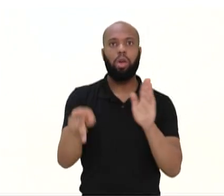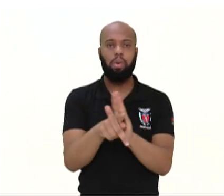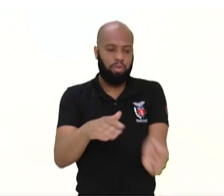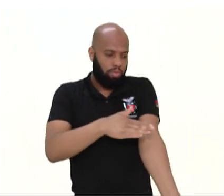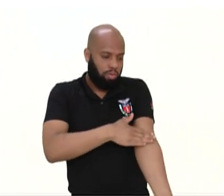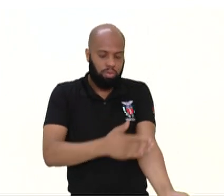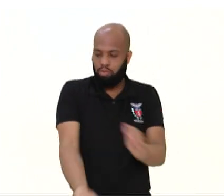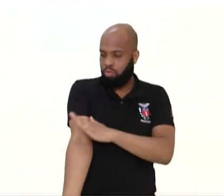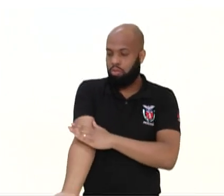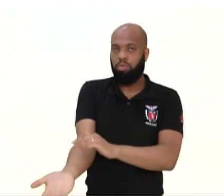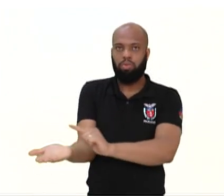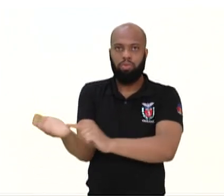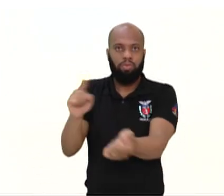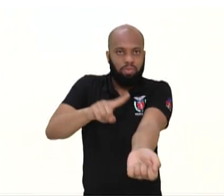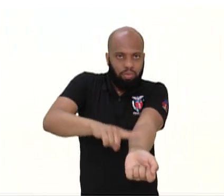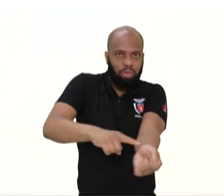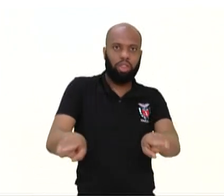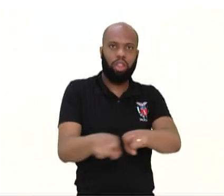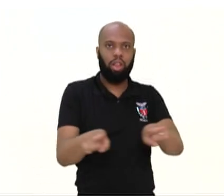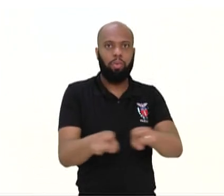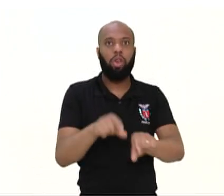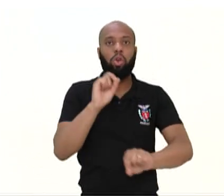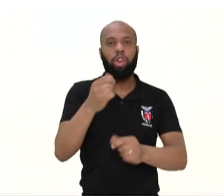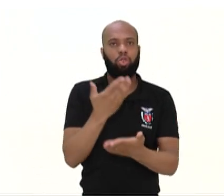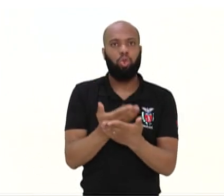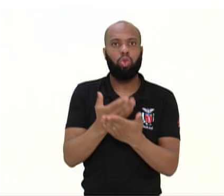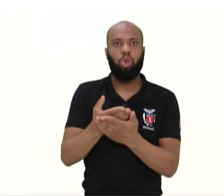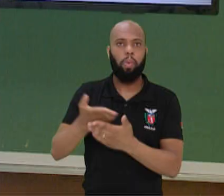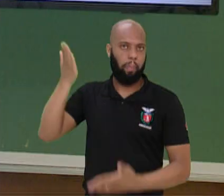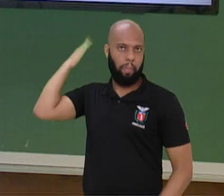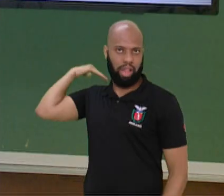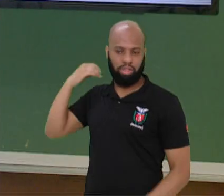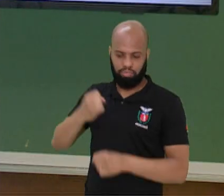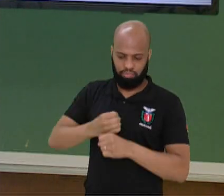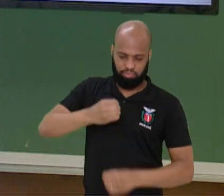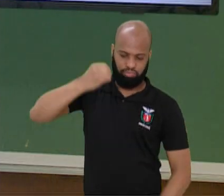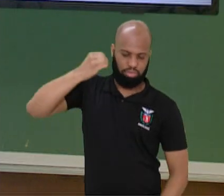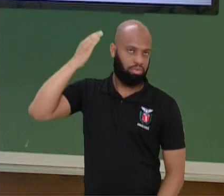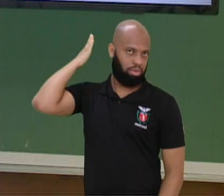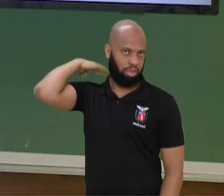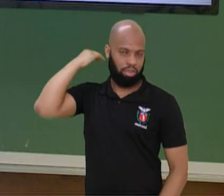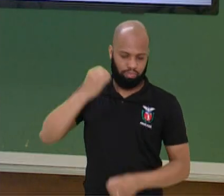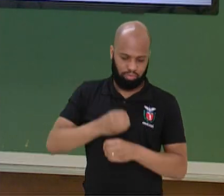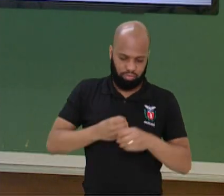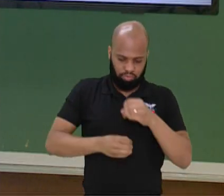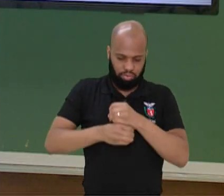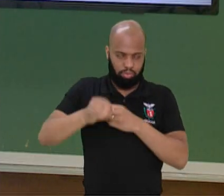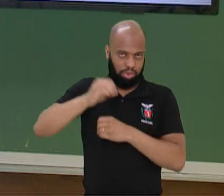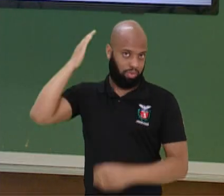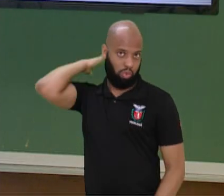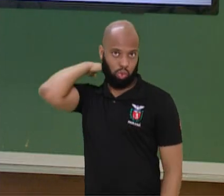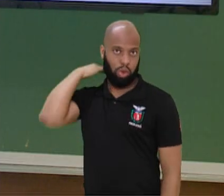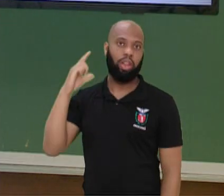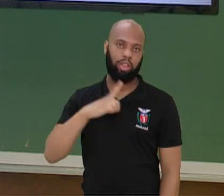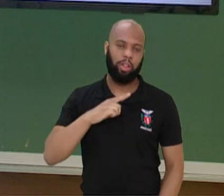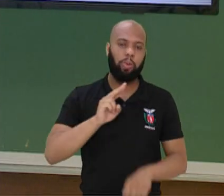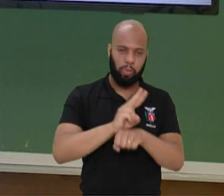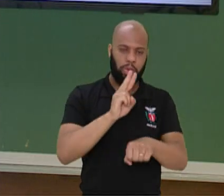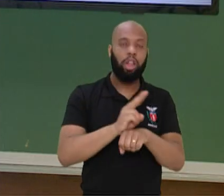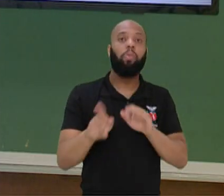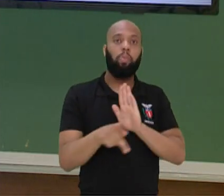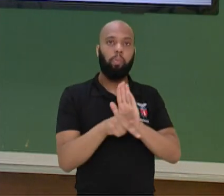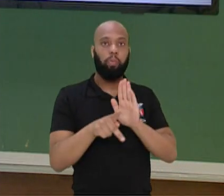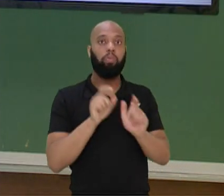Então comentamos na aula anterior sobre a coluna vertebral e a importância dos cuidados com a coluna durante a prática